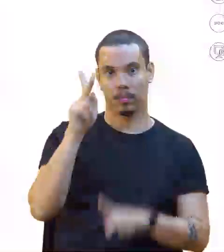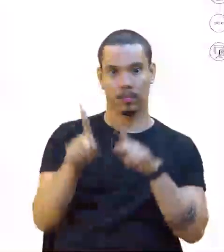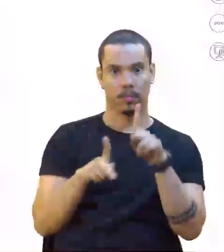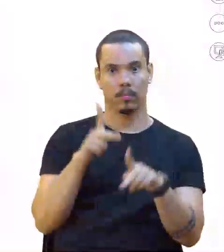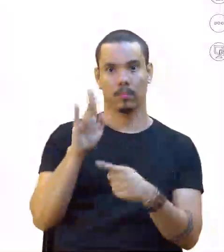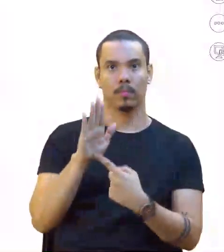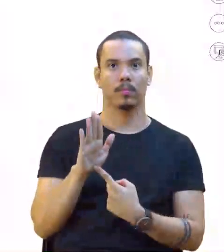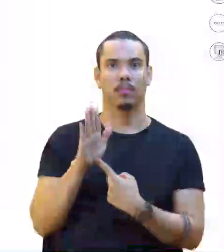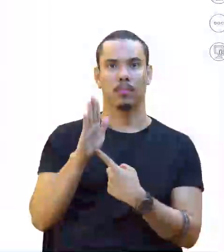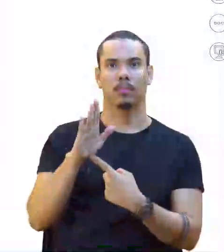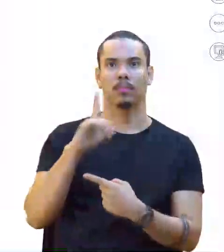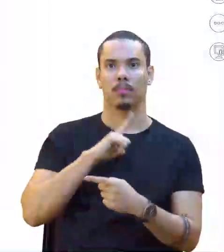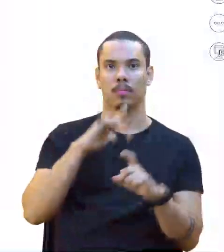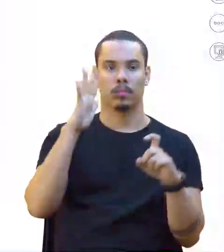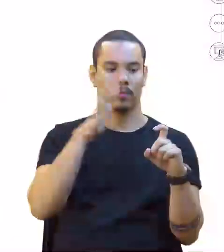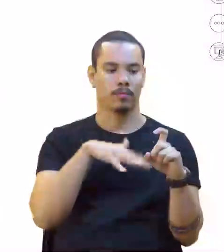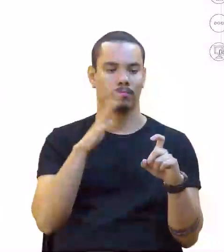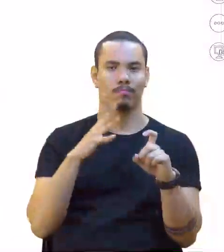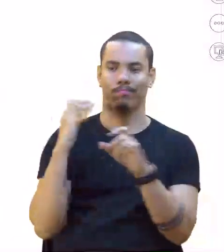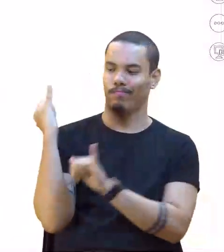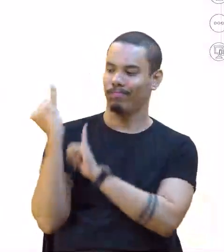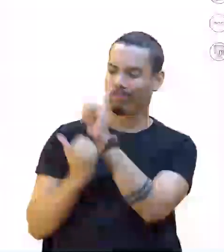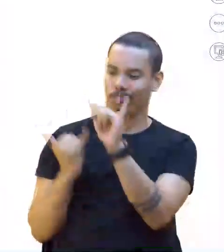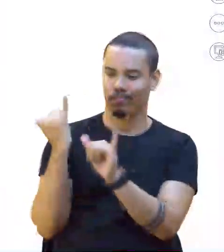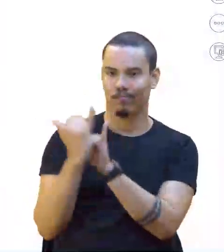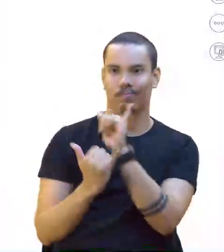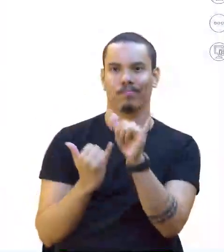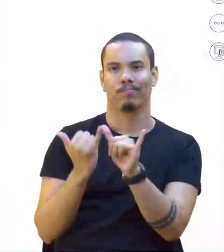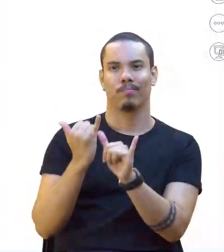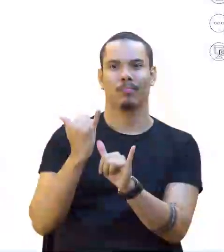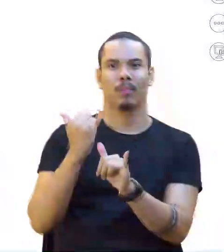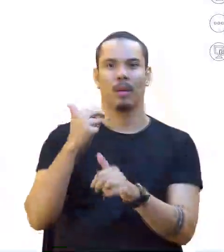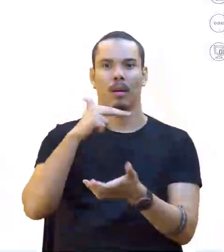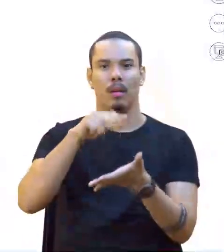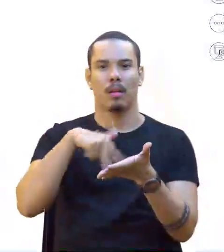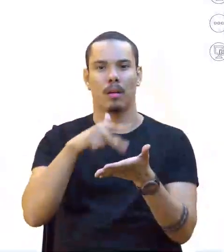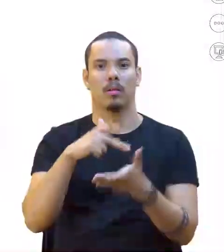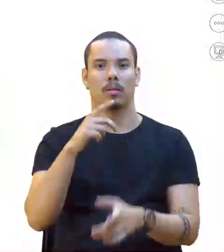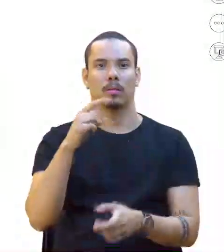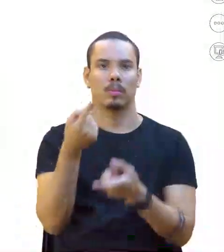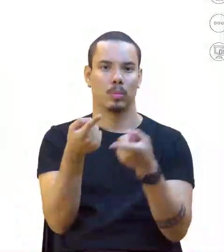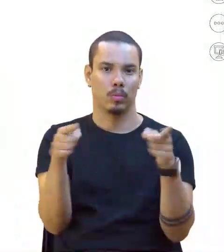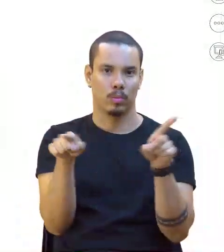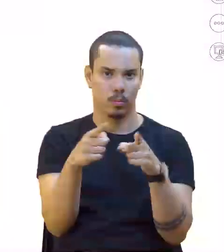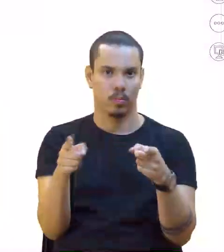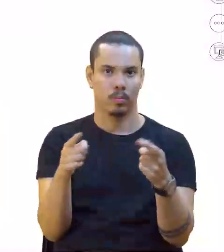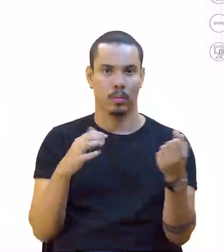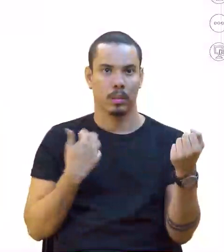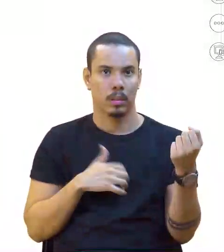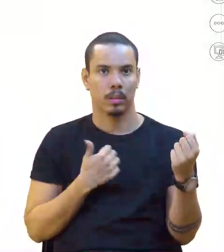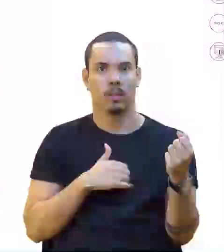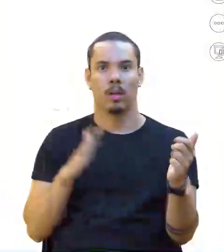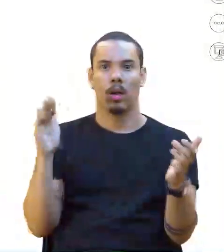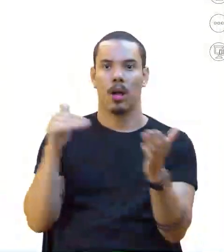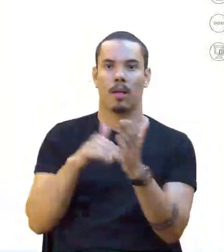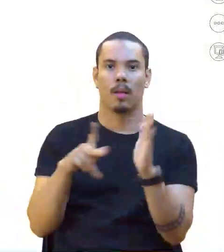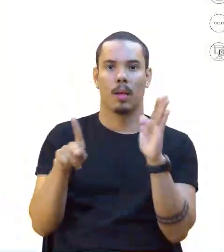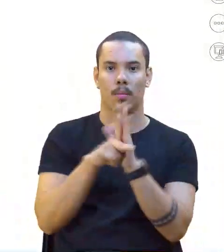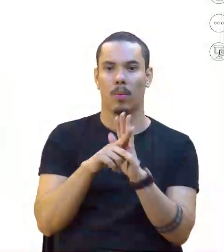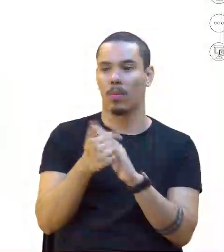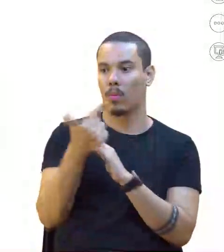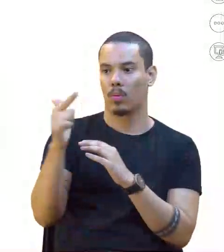nos mitos e contos, danças, músicas, que vai aí de sertaneja a cabocla, o